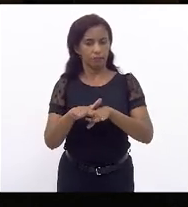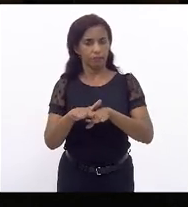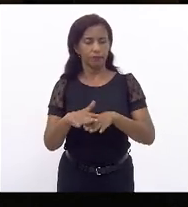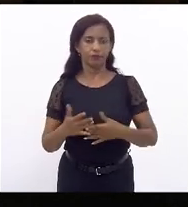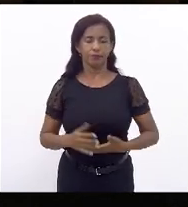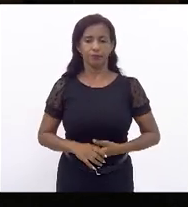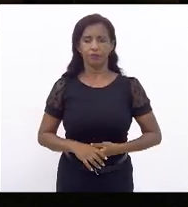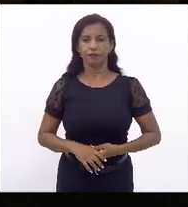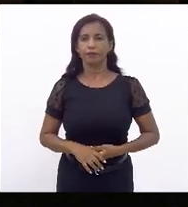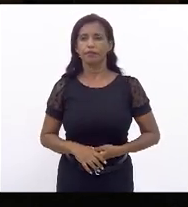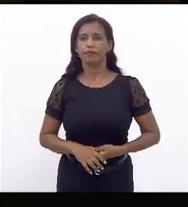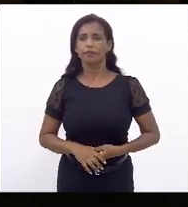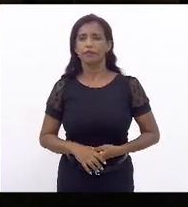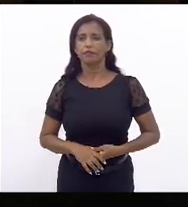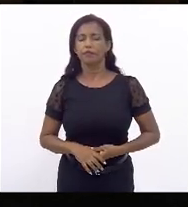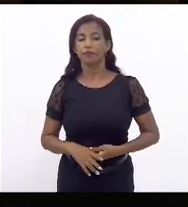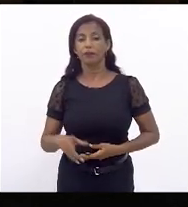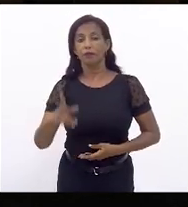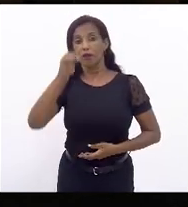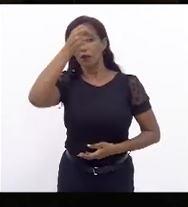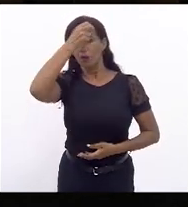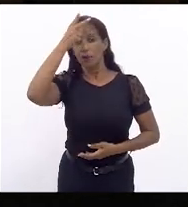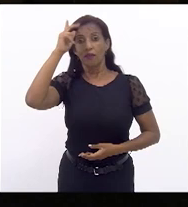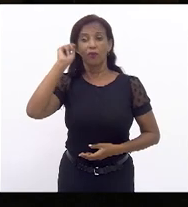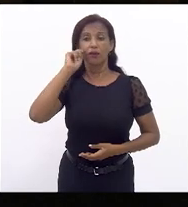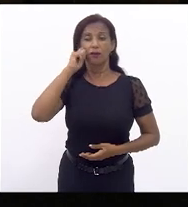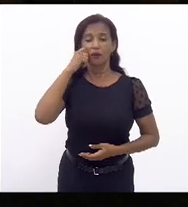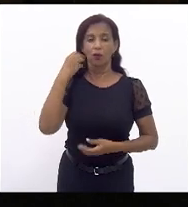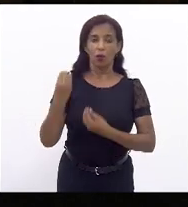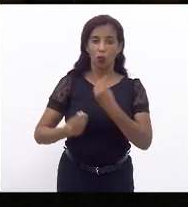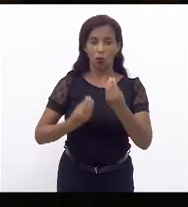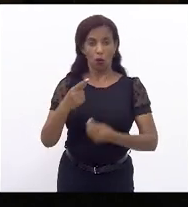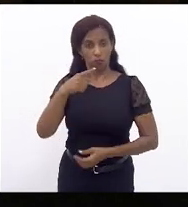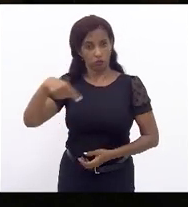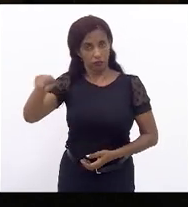bem, o prefeito Eduardo Paes, como todos